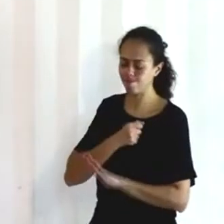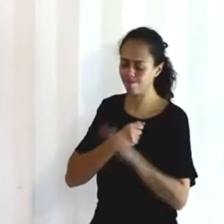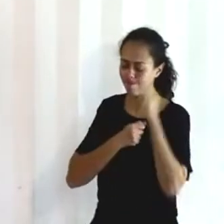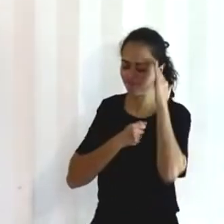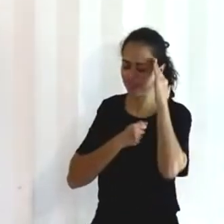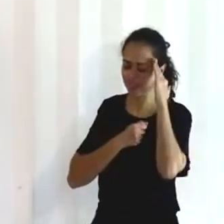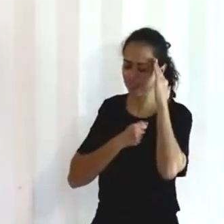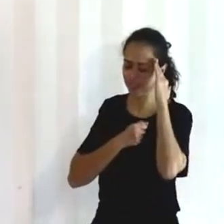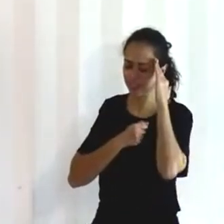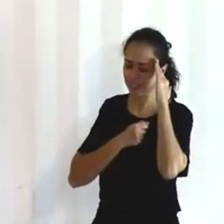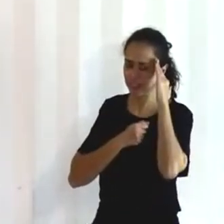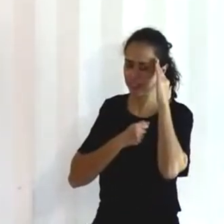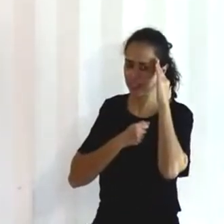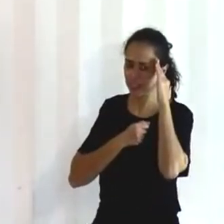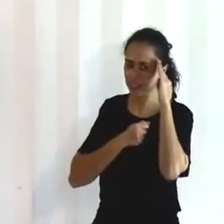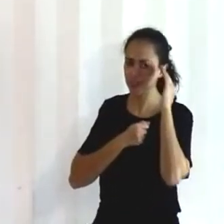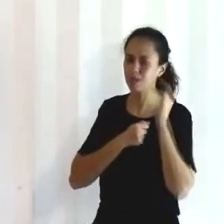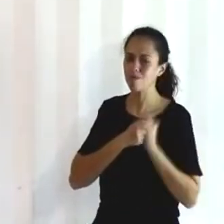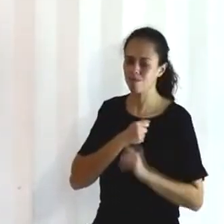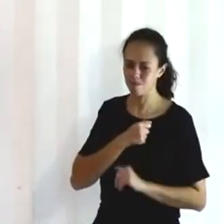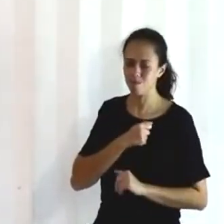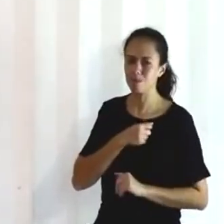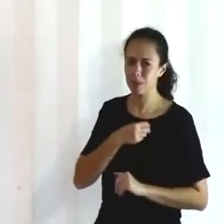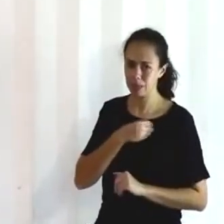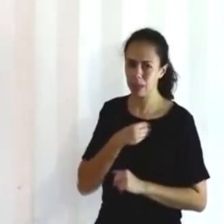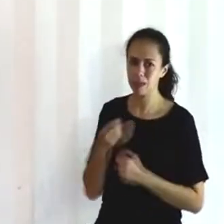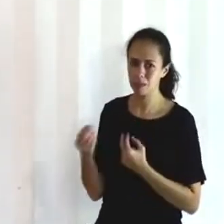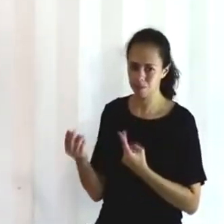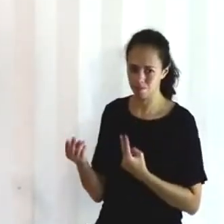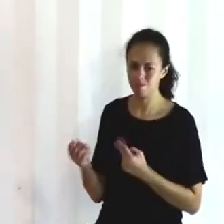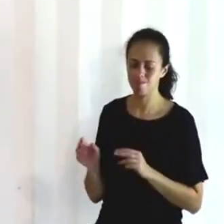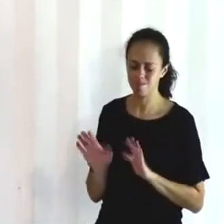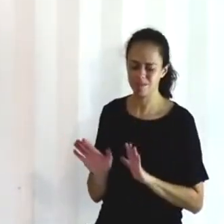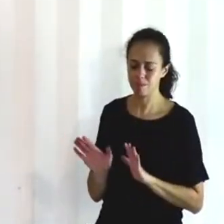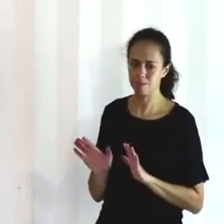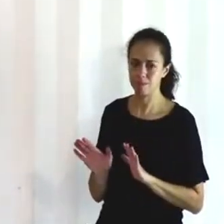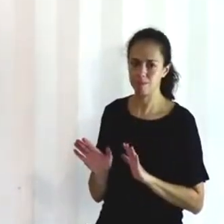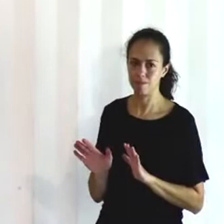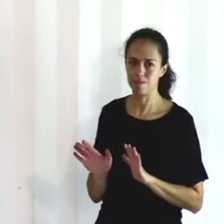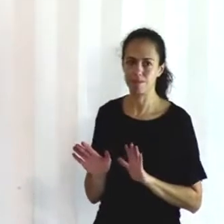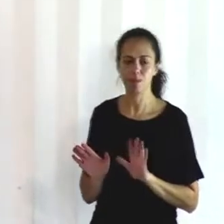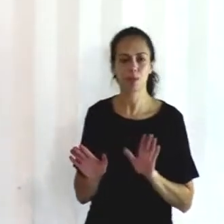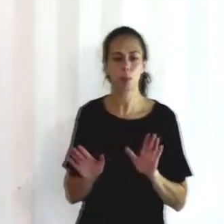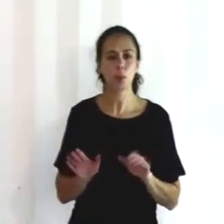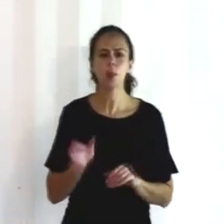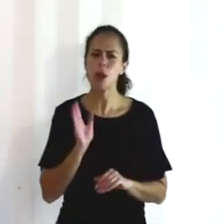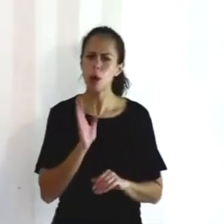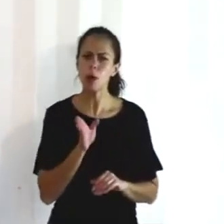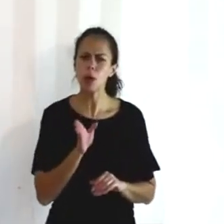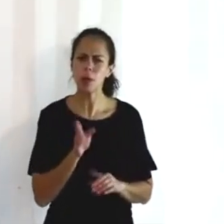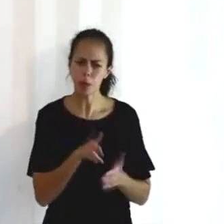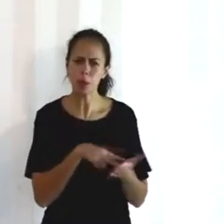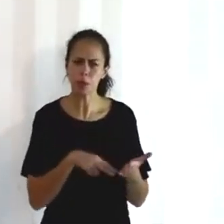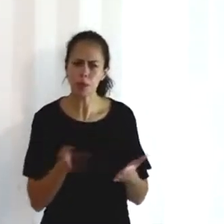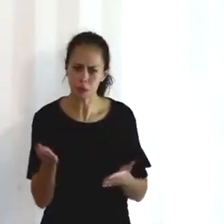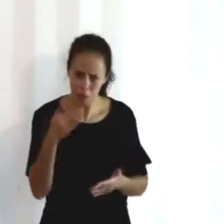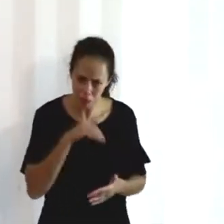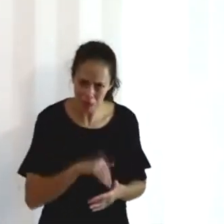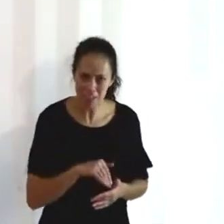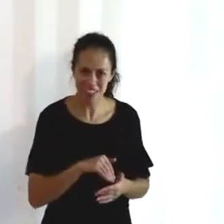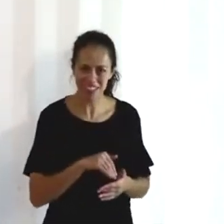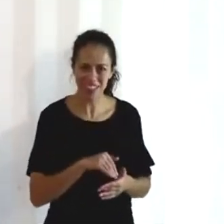aqui. Você está perdoado, agora dá para perdoar também? Você está livre da conta? Quem você pode abençoar